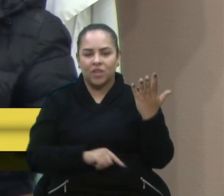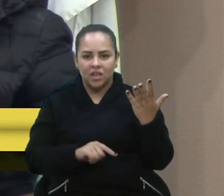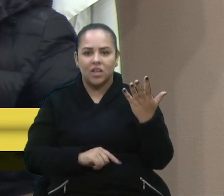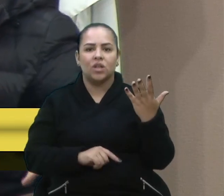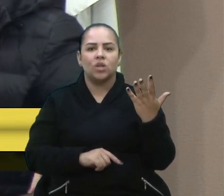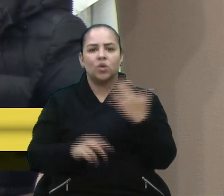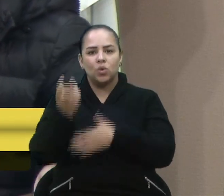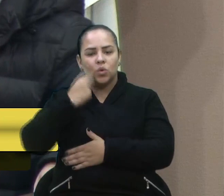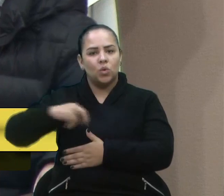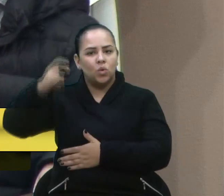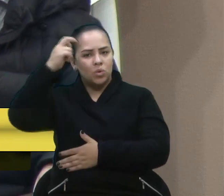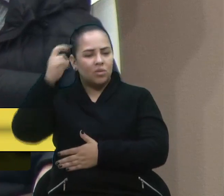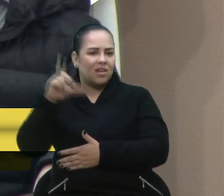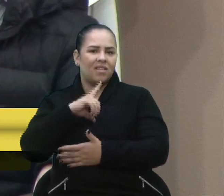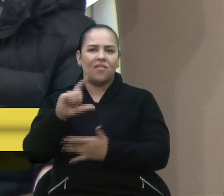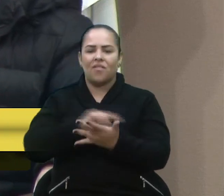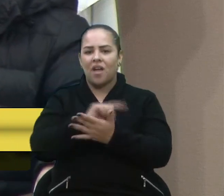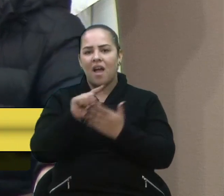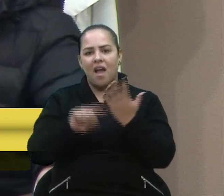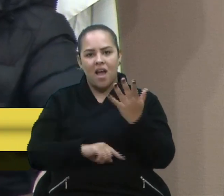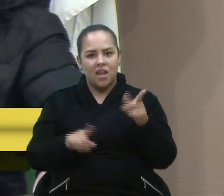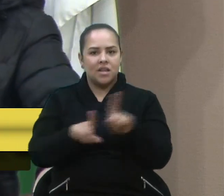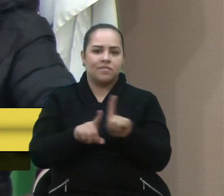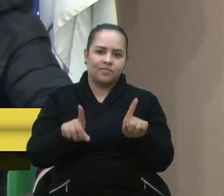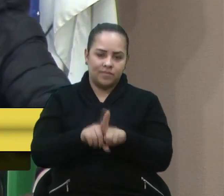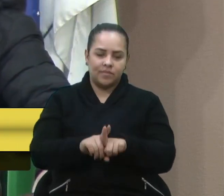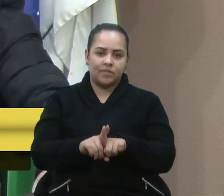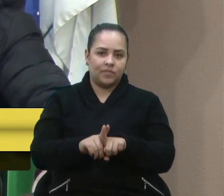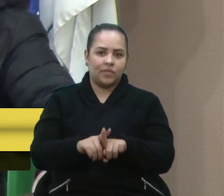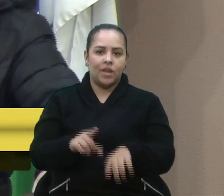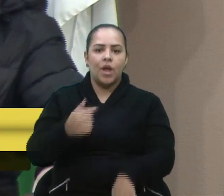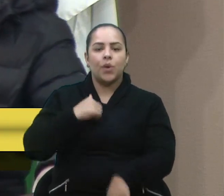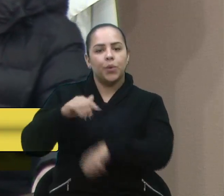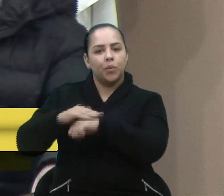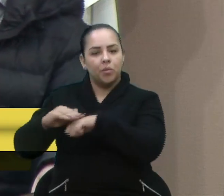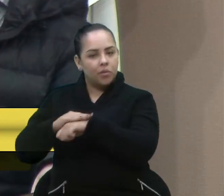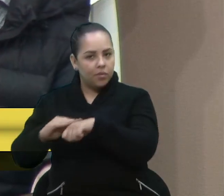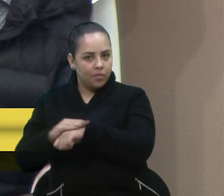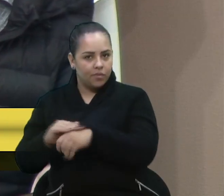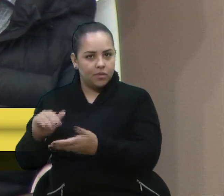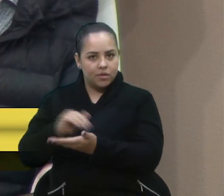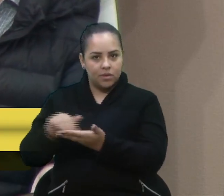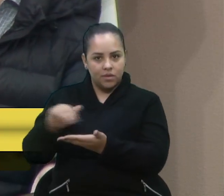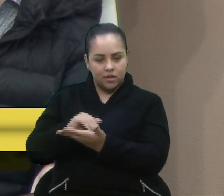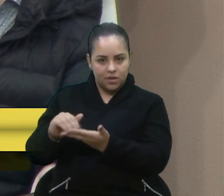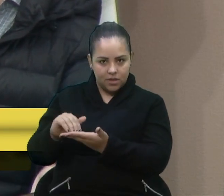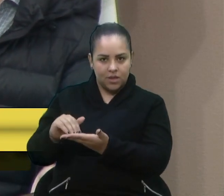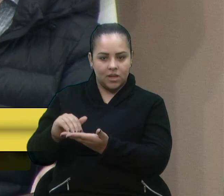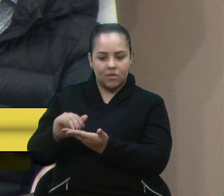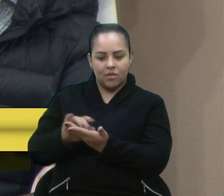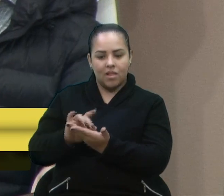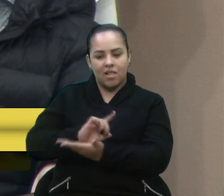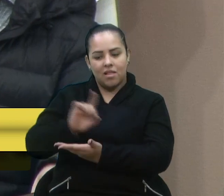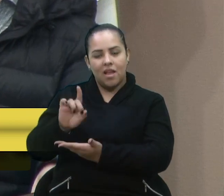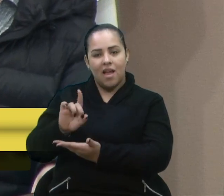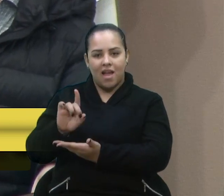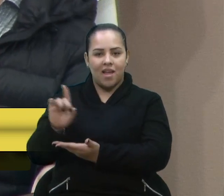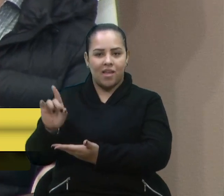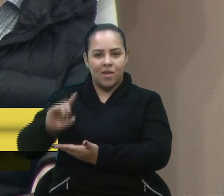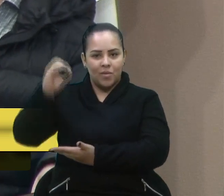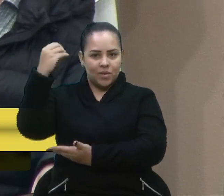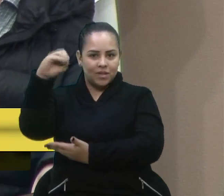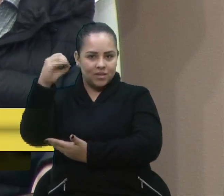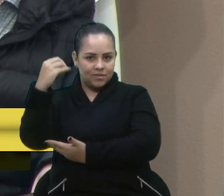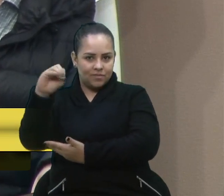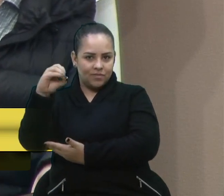mais variadas formas. Inclusive, estive conversando com o secretário César Schirmer nesse dia em Porto Alegre. Santa